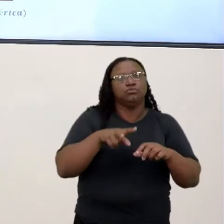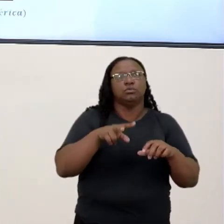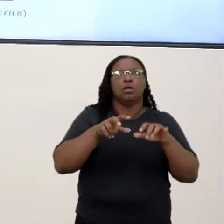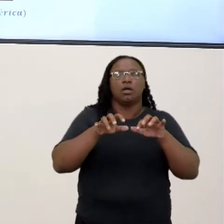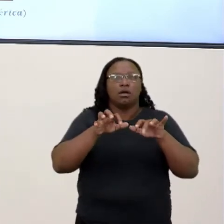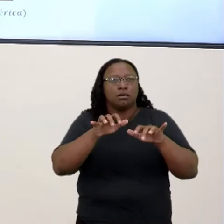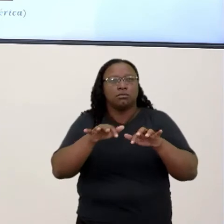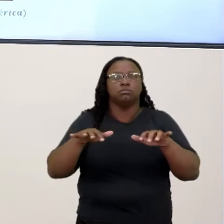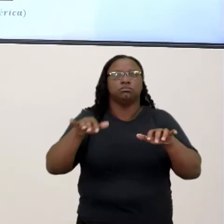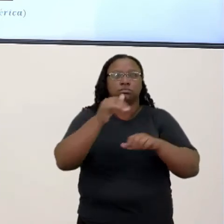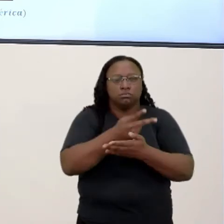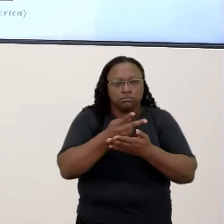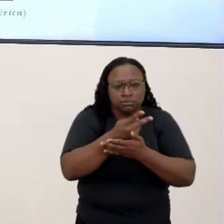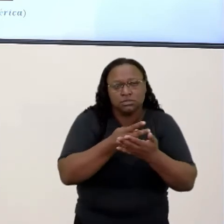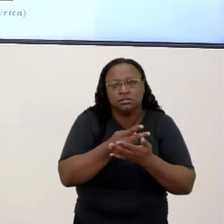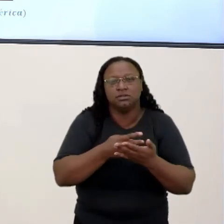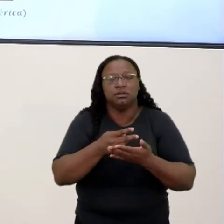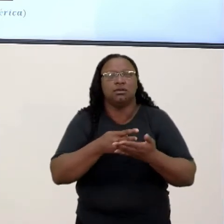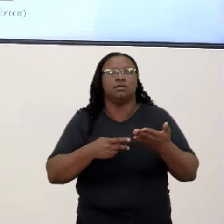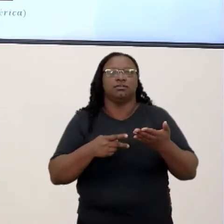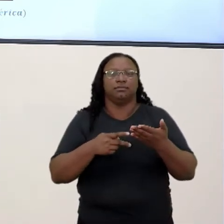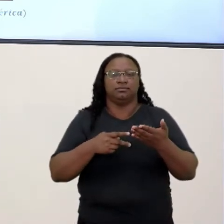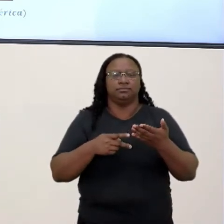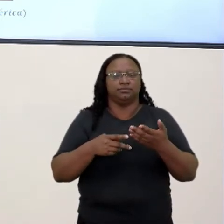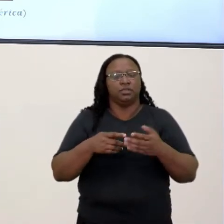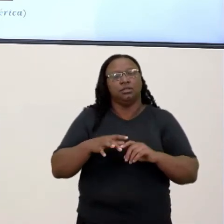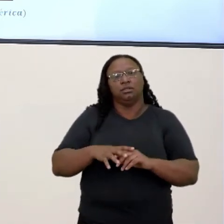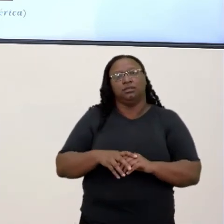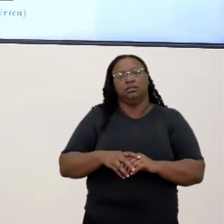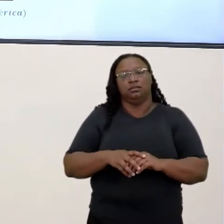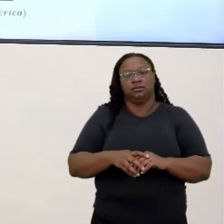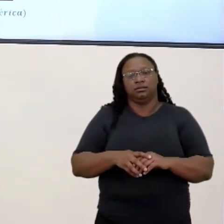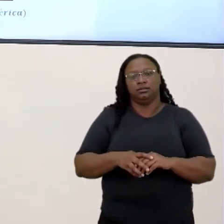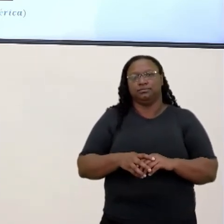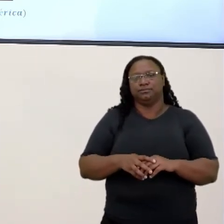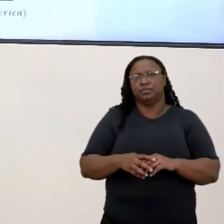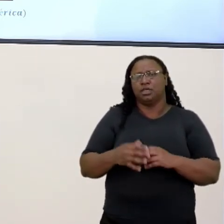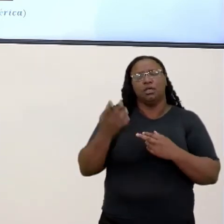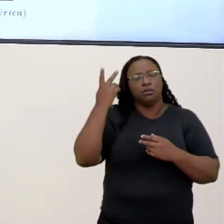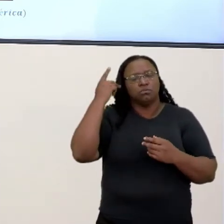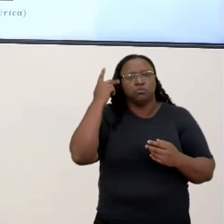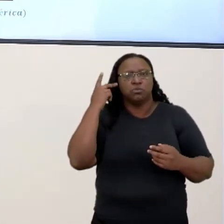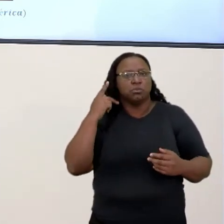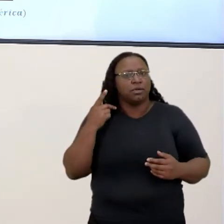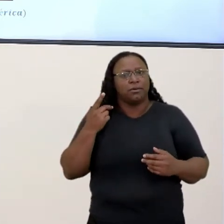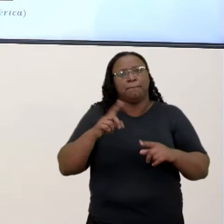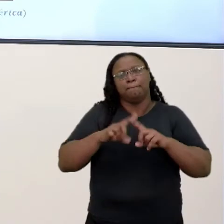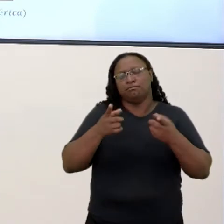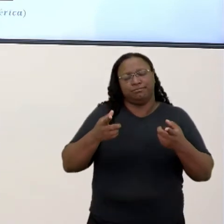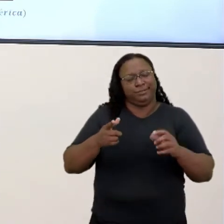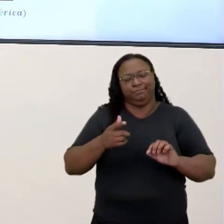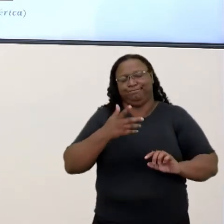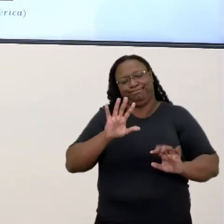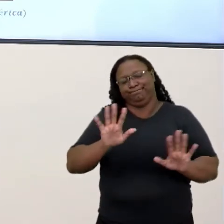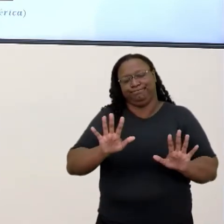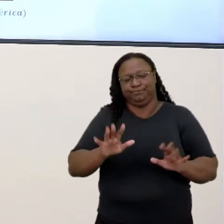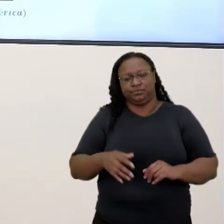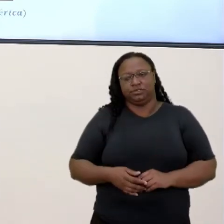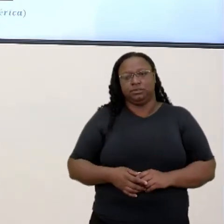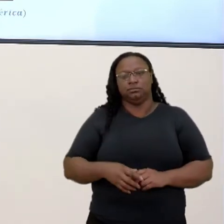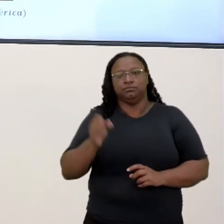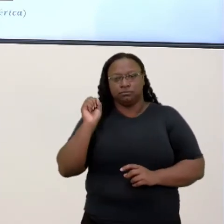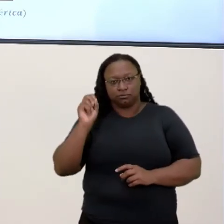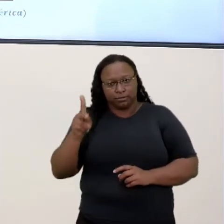aí que auxiliam você no aprendizado. Então é muito comum, isso realmente não é desculpa, tá ok? Então a gente vai falar